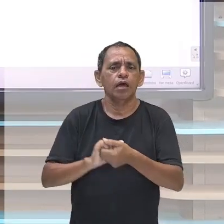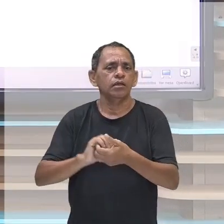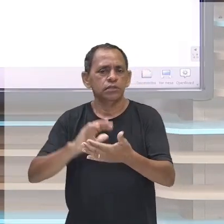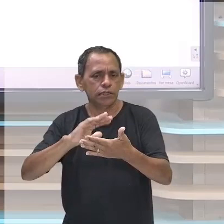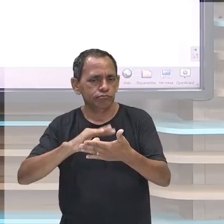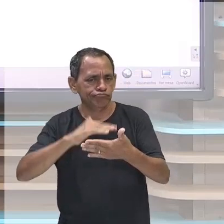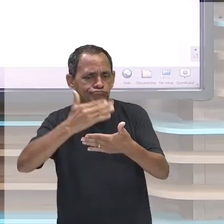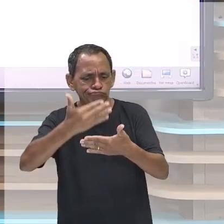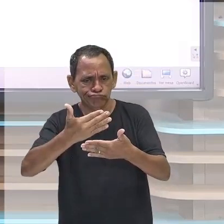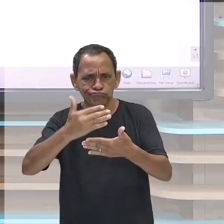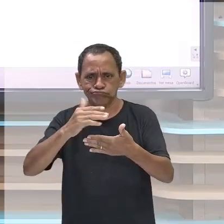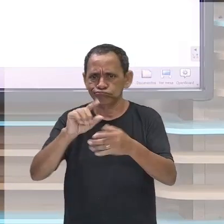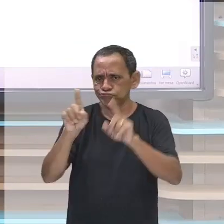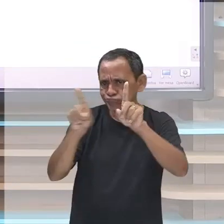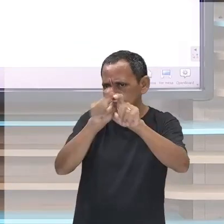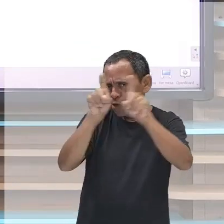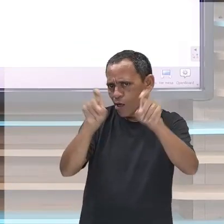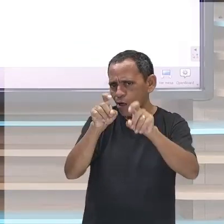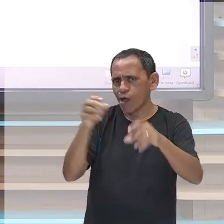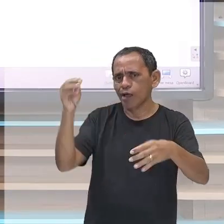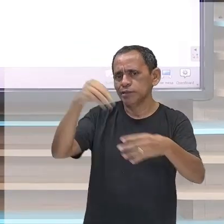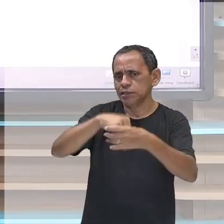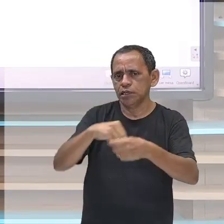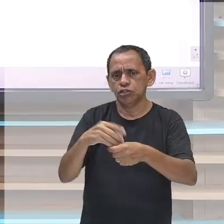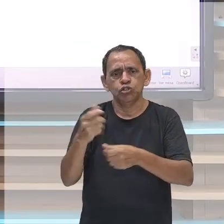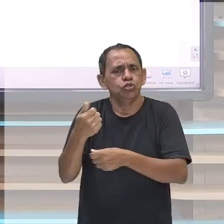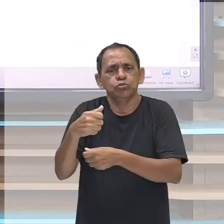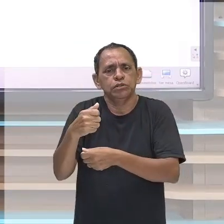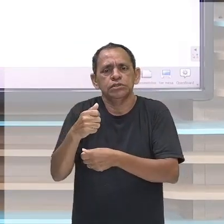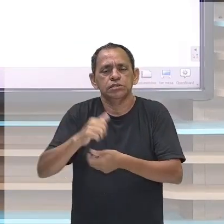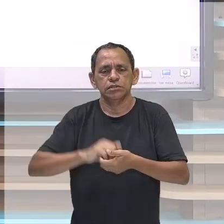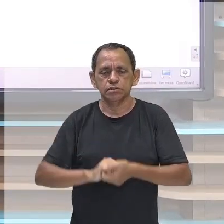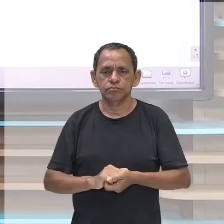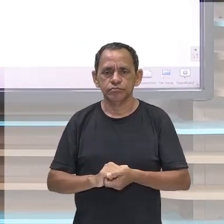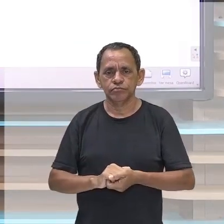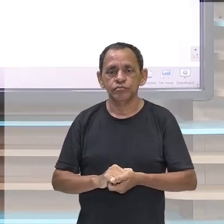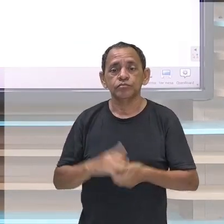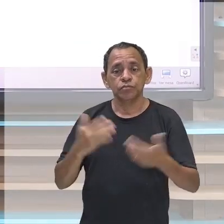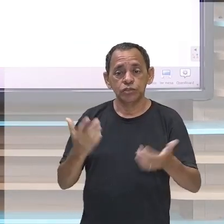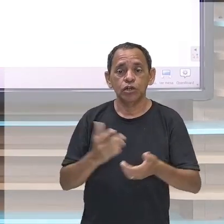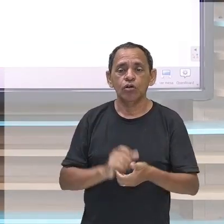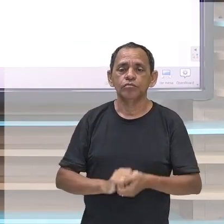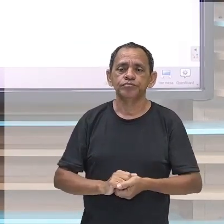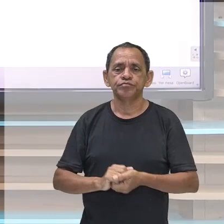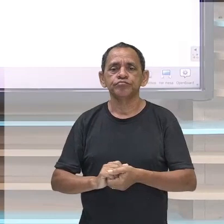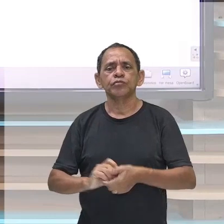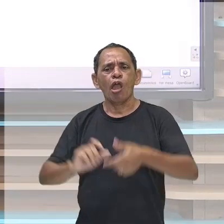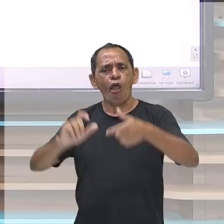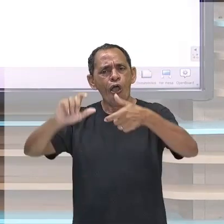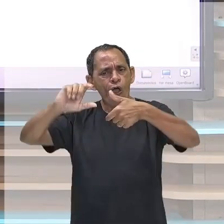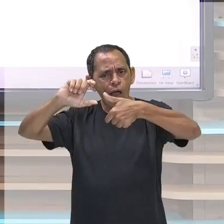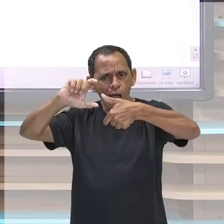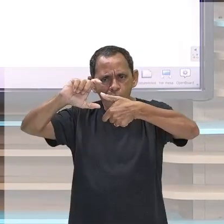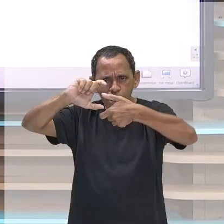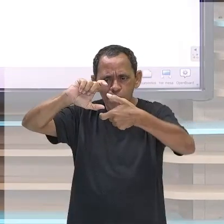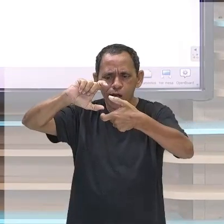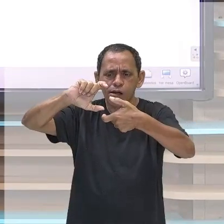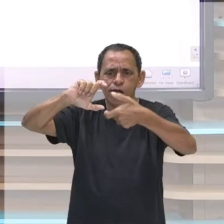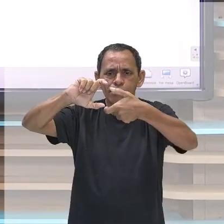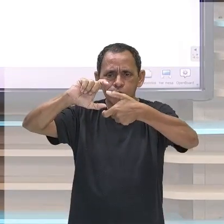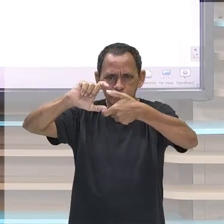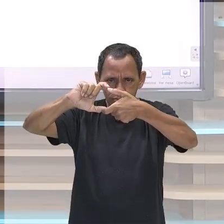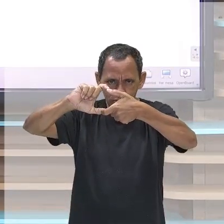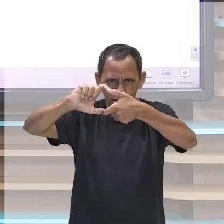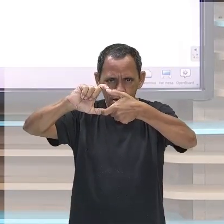computacionais. É só você pensar, por exemplo, numa bússola. Uma bússola é um tipo de geotecnologia, não é isso? Que